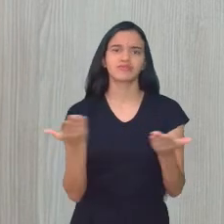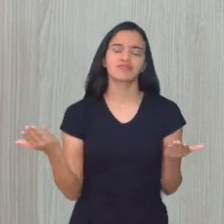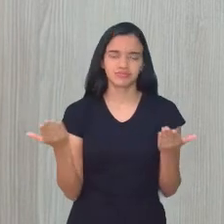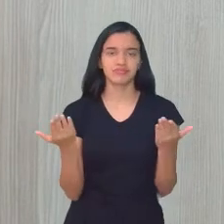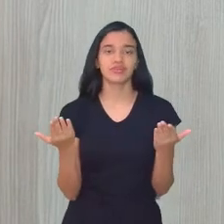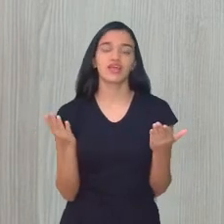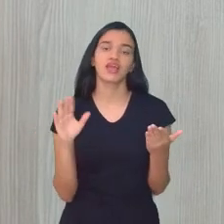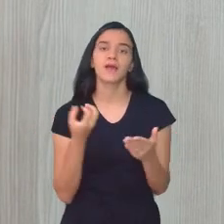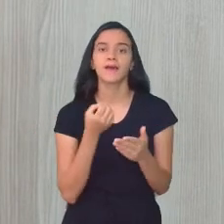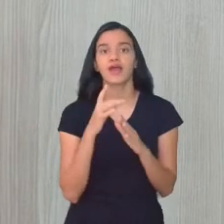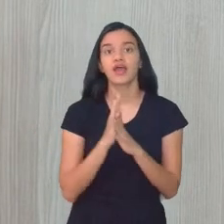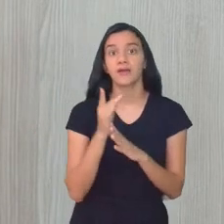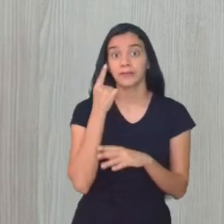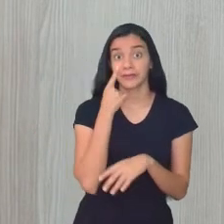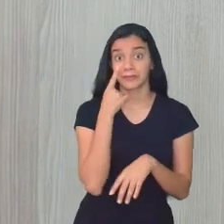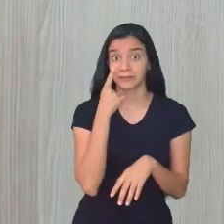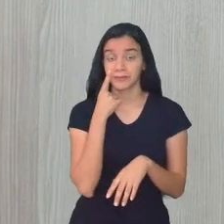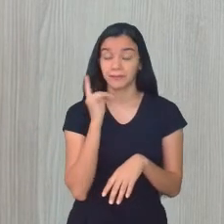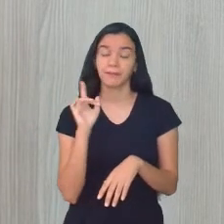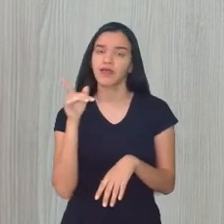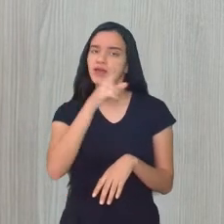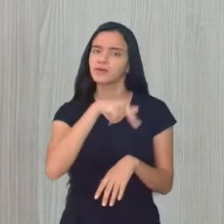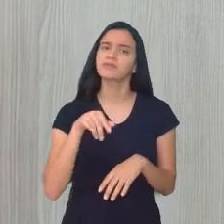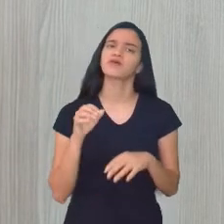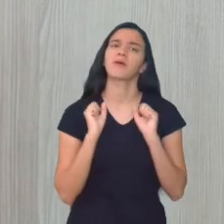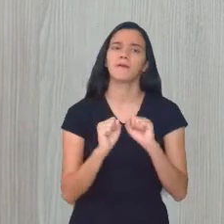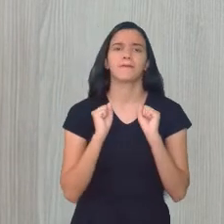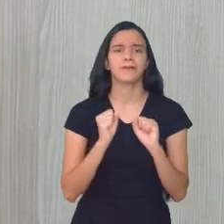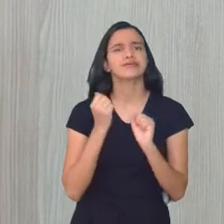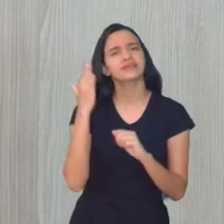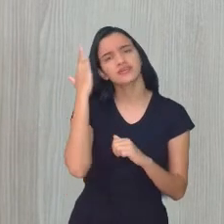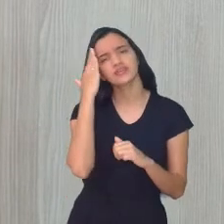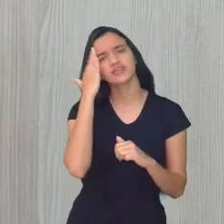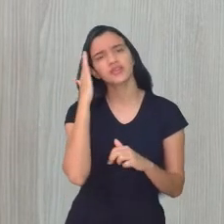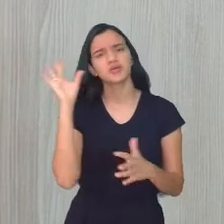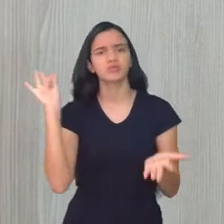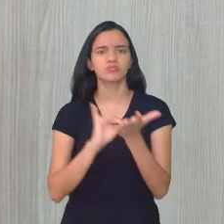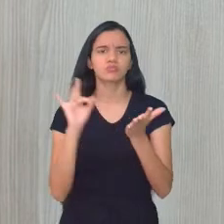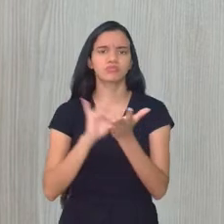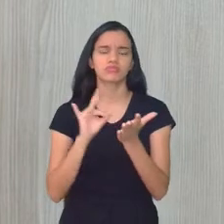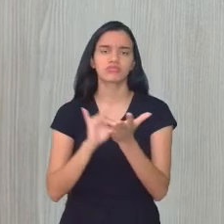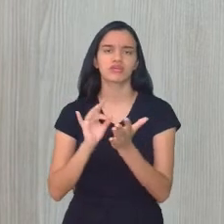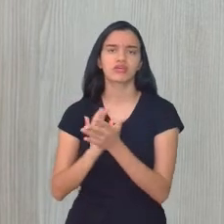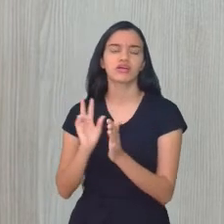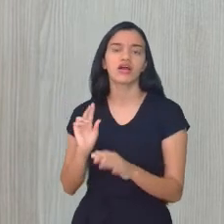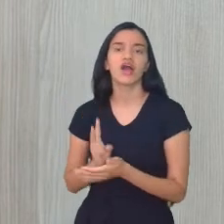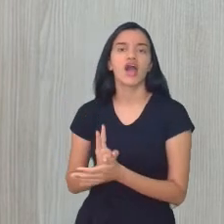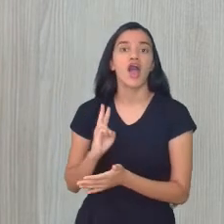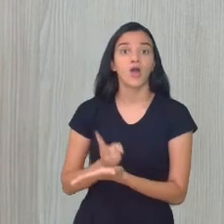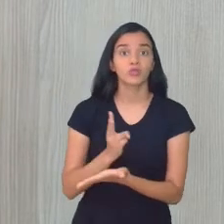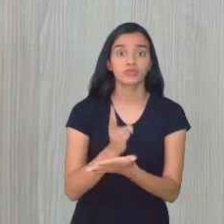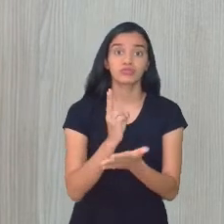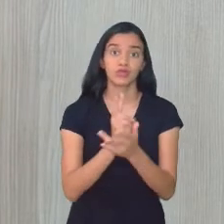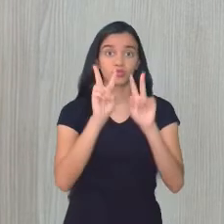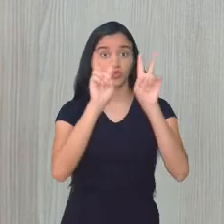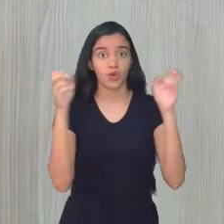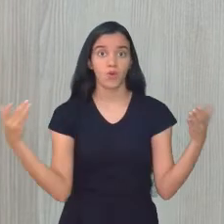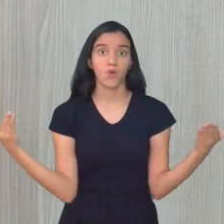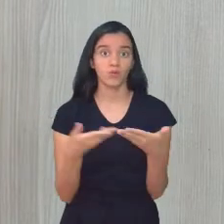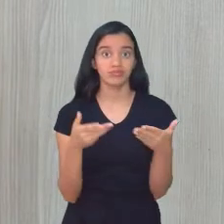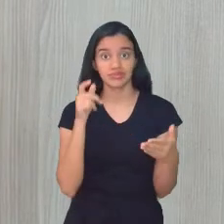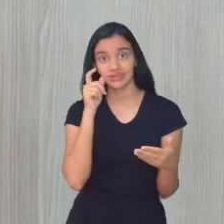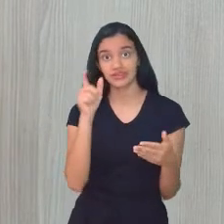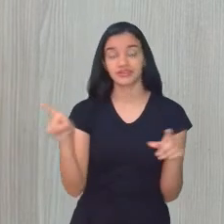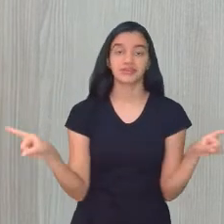aí bem ligadinhos para que vocês possam entender realmente a continuação do nosso assunto hoje, que está bem interessante